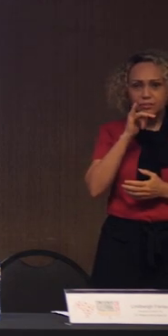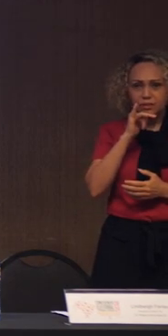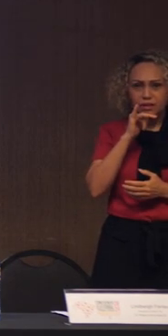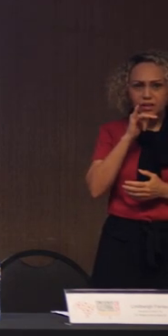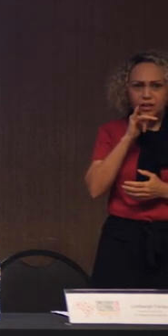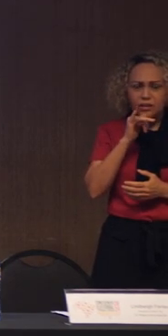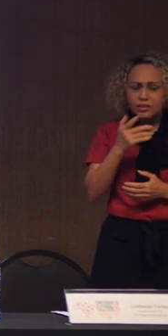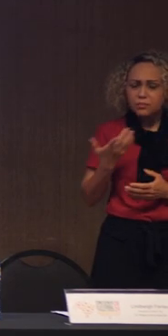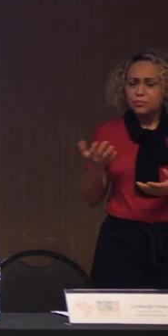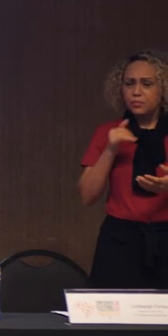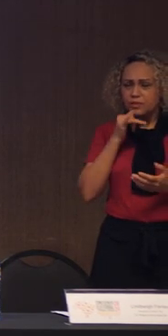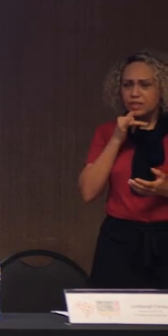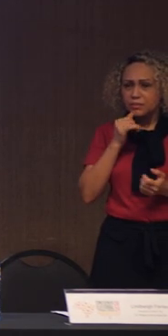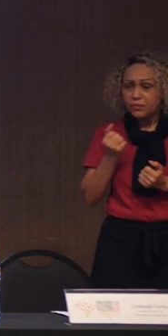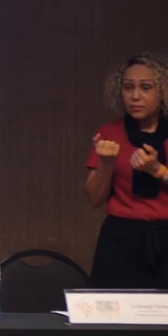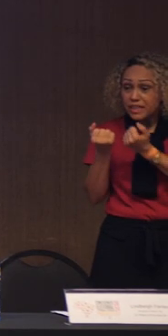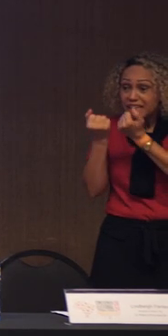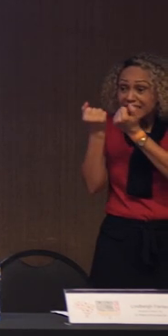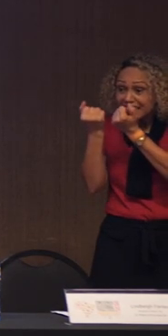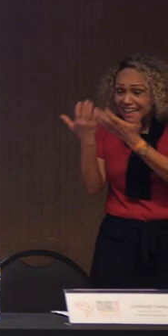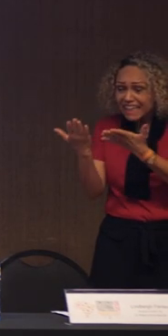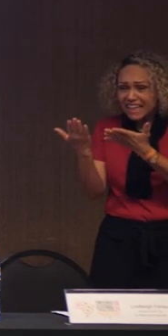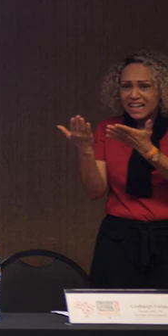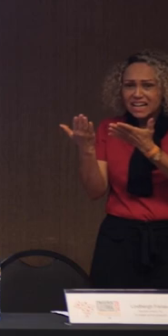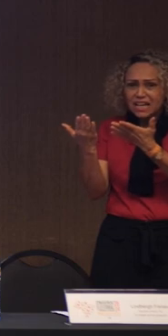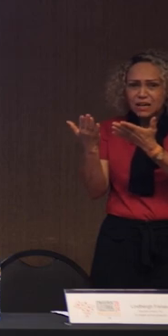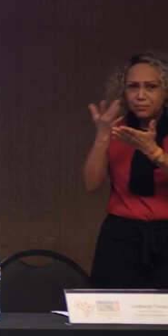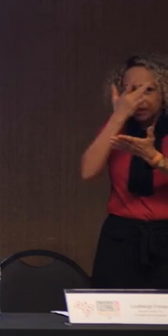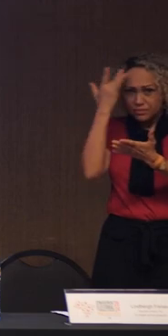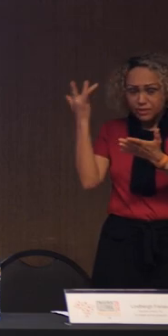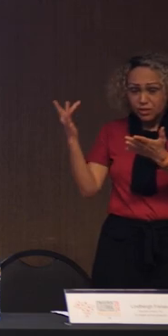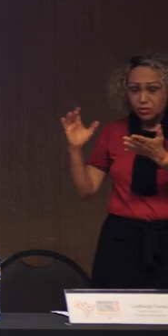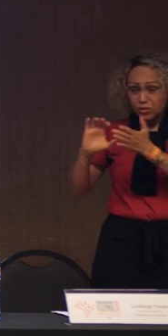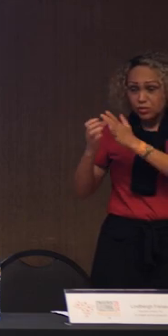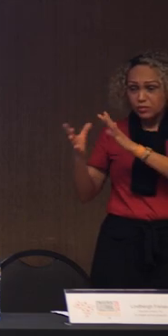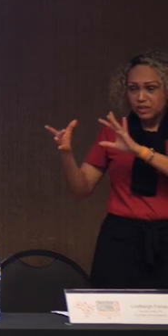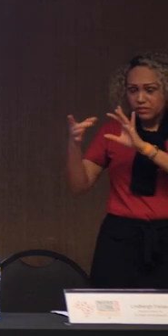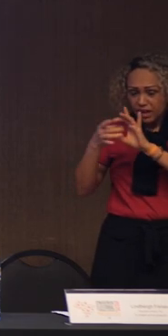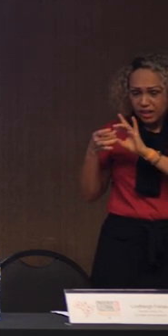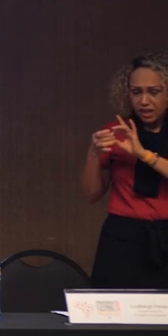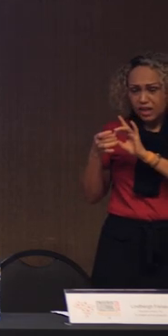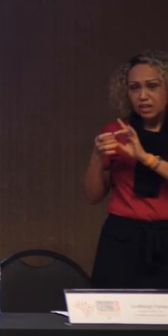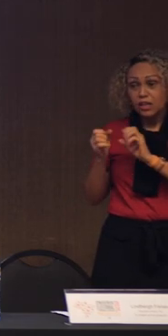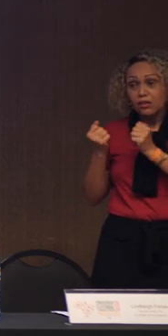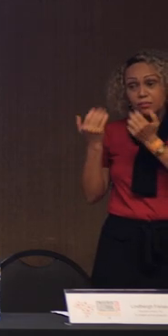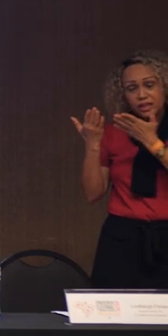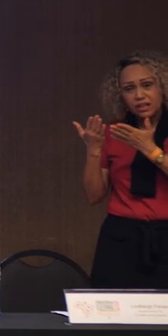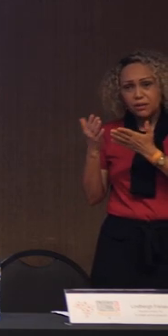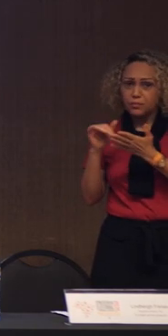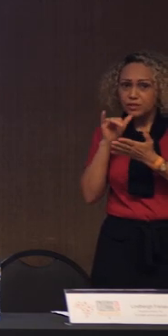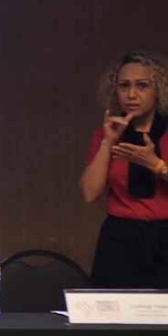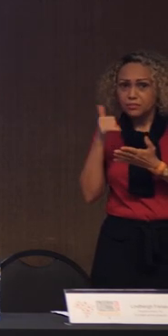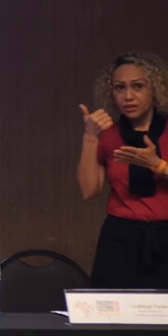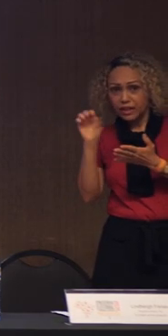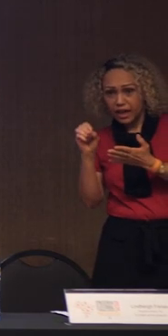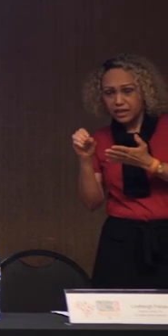não podemos entregar a casa de armas para os aliados. Então nós precisamos reorganizar o governo. Nós precisamos dar uma reorganizada no nosso governo.